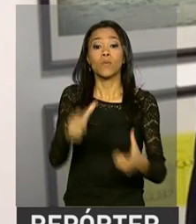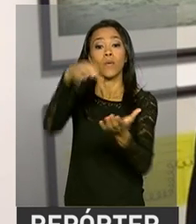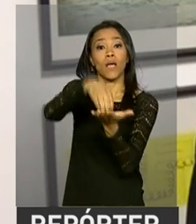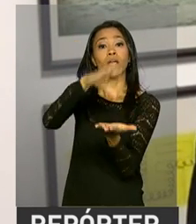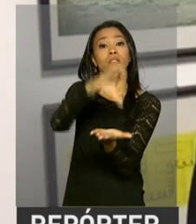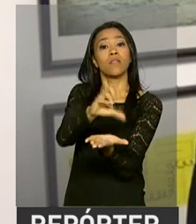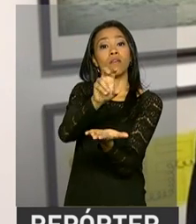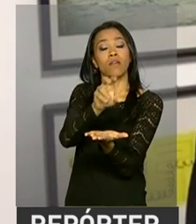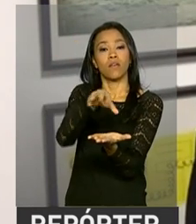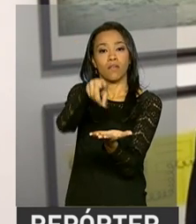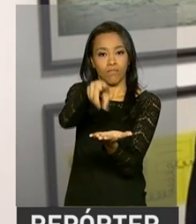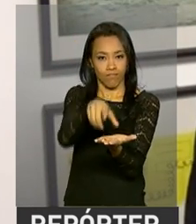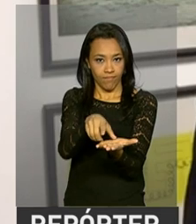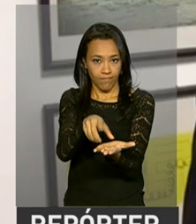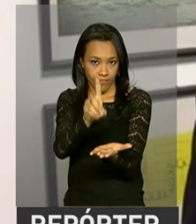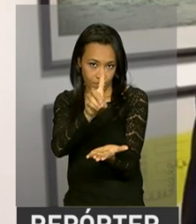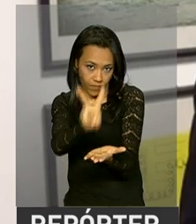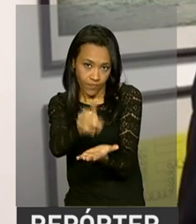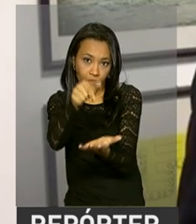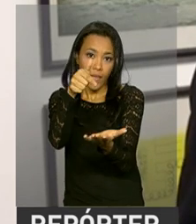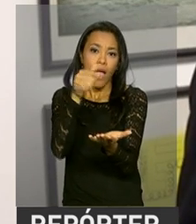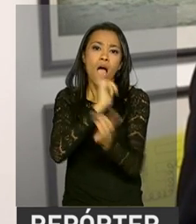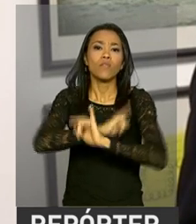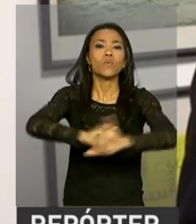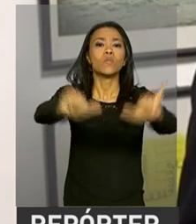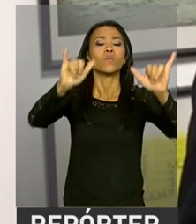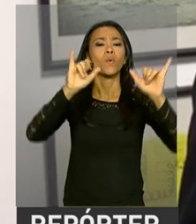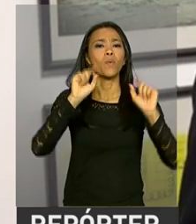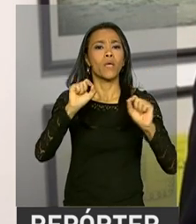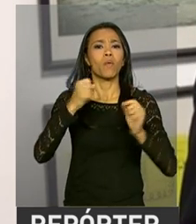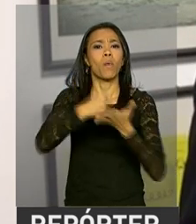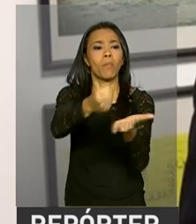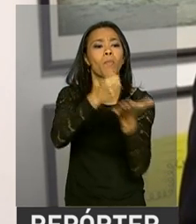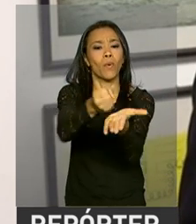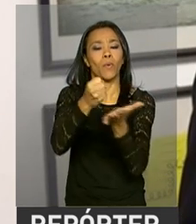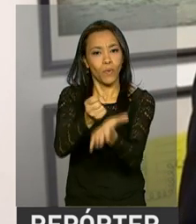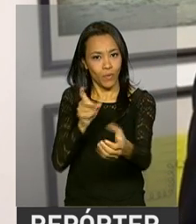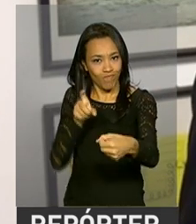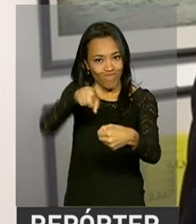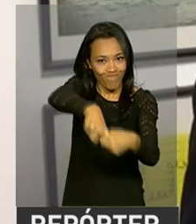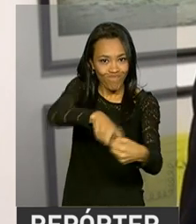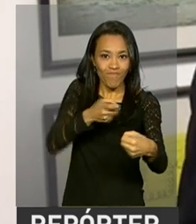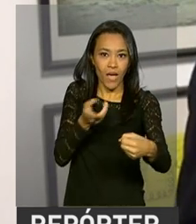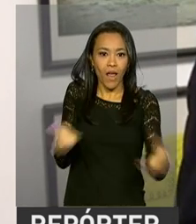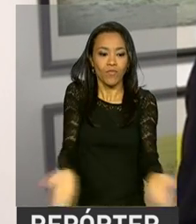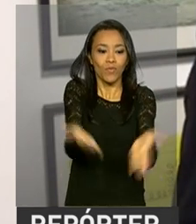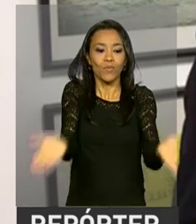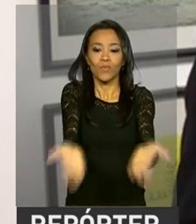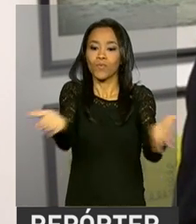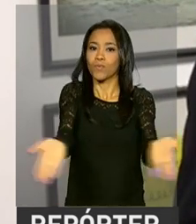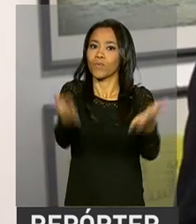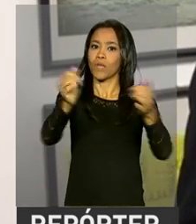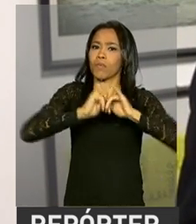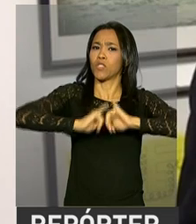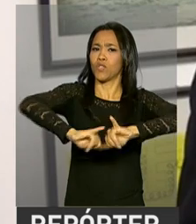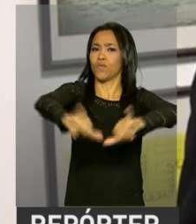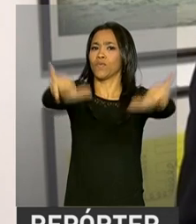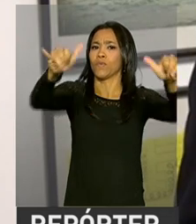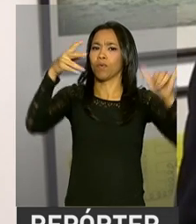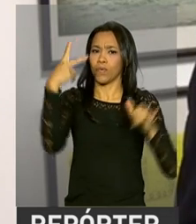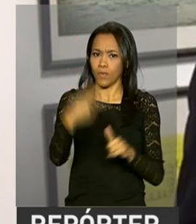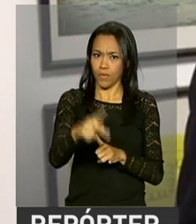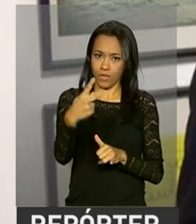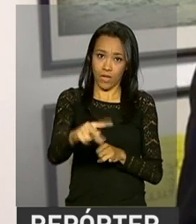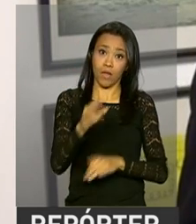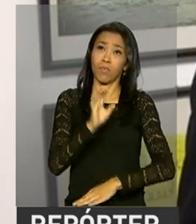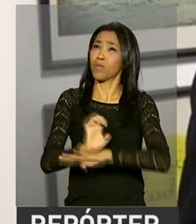na capital paulista, o ministro Ricardo Barros anunciou um acordo de cooperação técnica que vai permitir a expansão do trabalho de assistência para todos